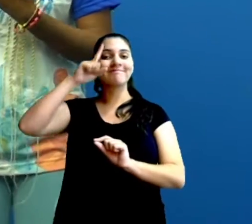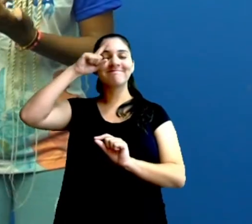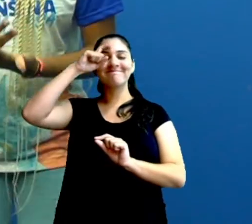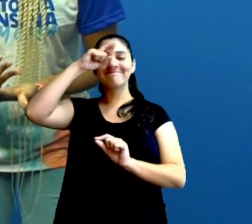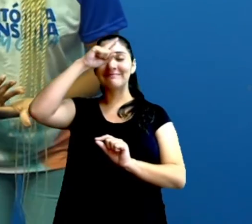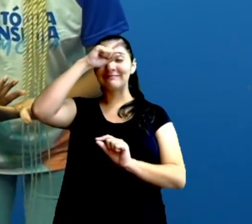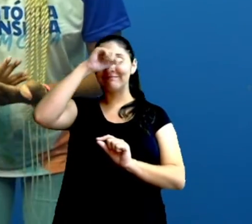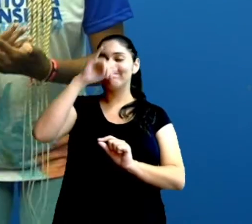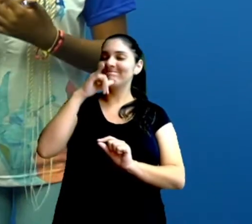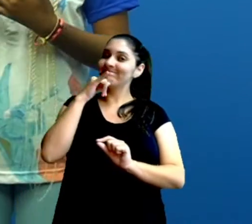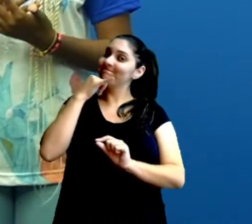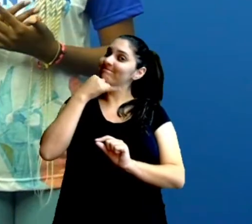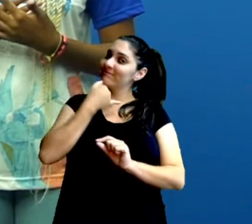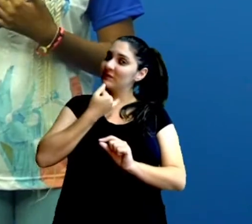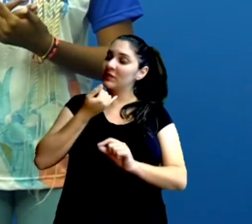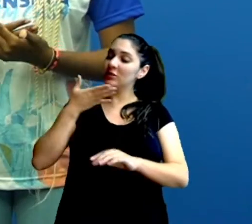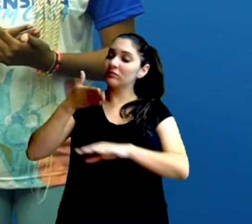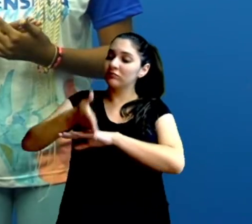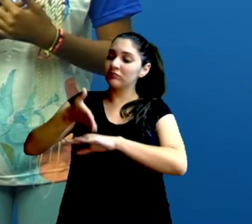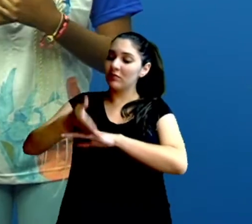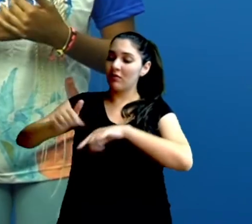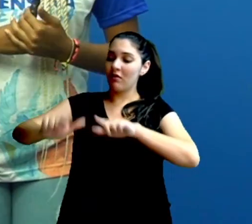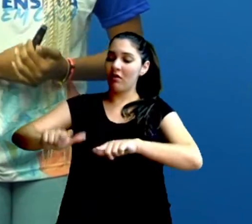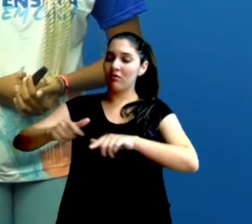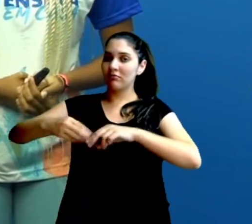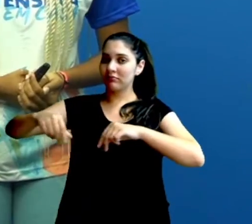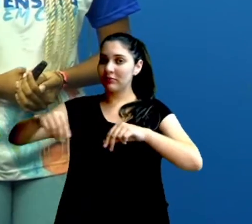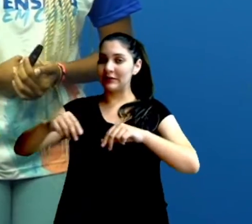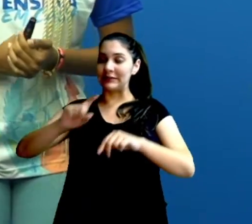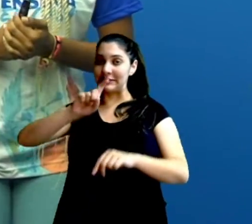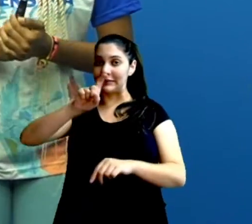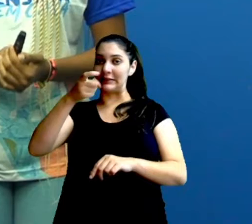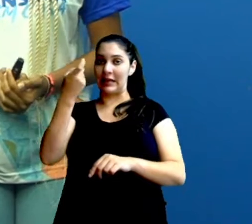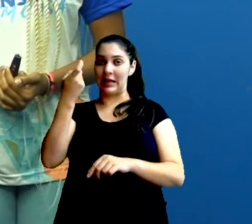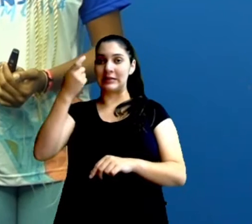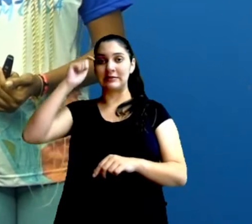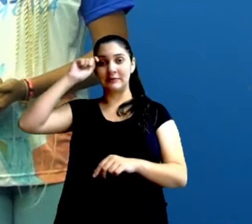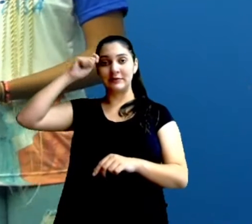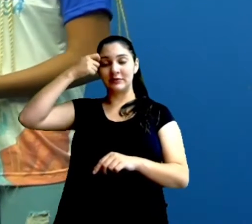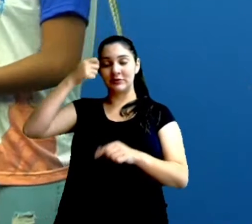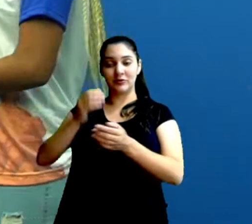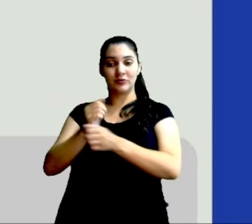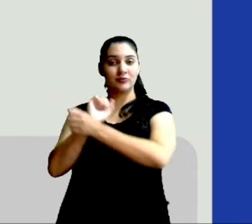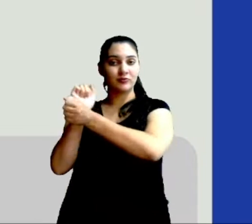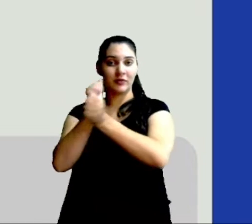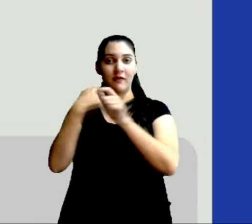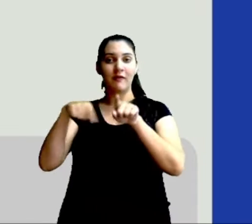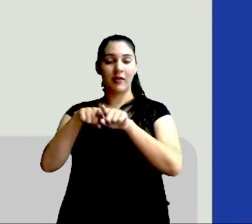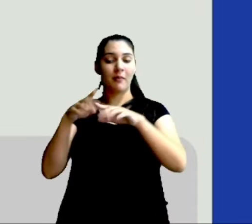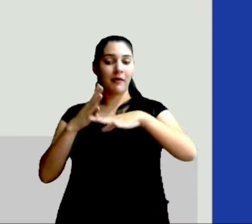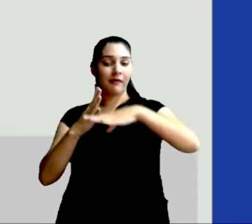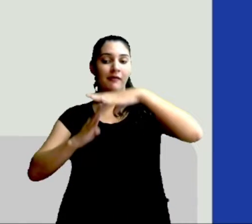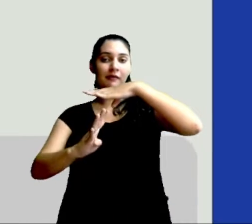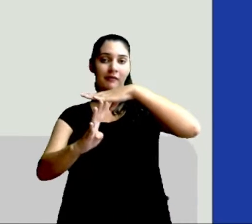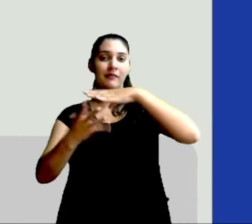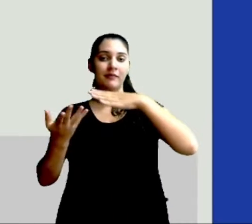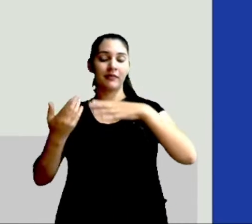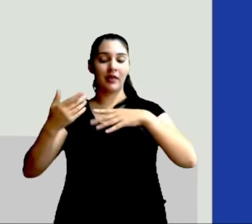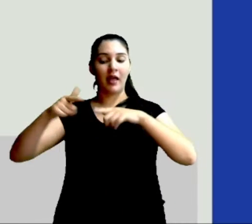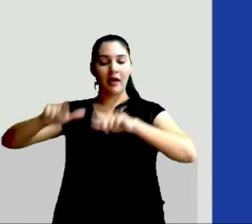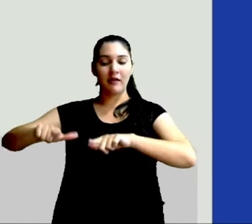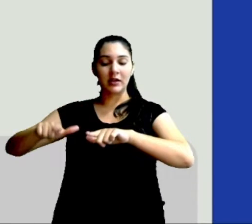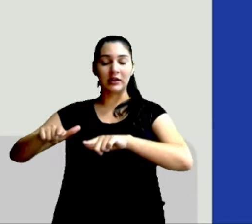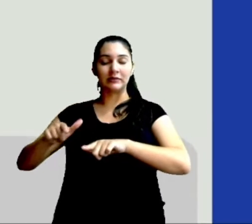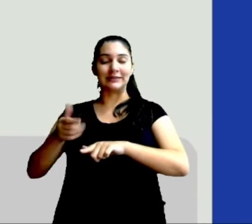dificultar, infelizmente, o acesso à terra de ex-escravizados e imigrantes. a terra não era vista